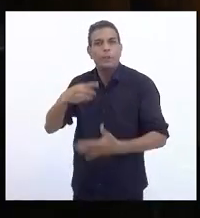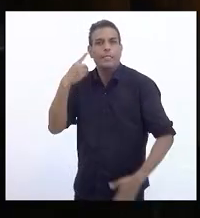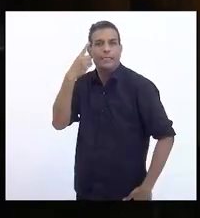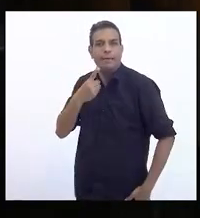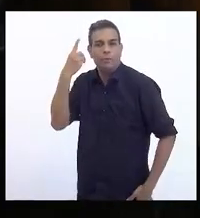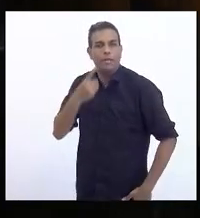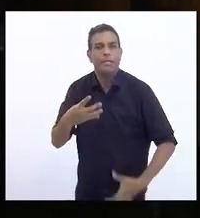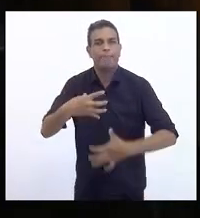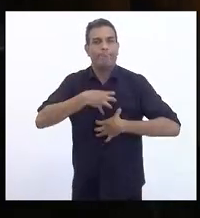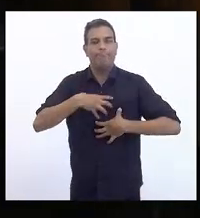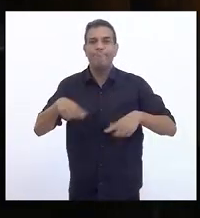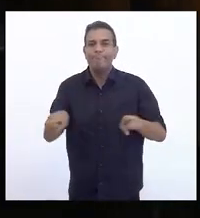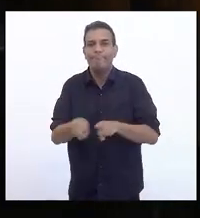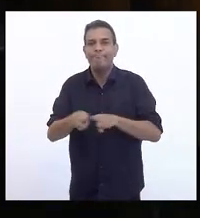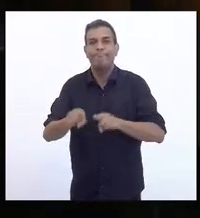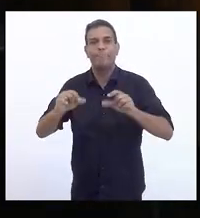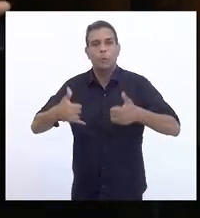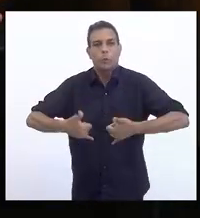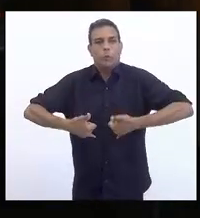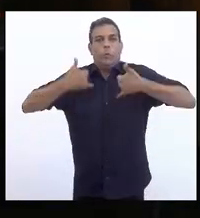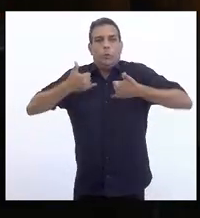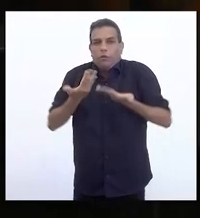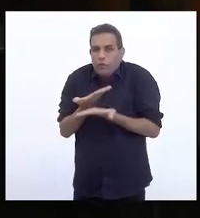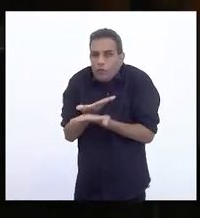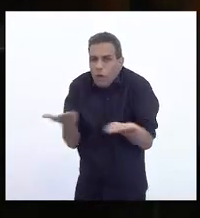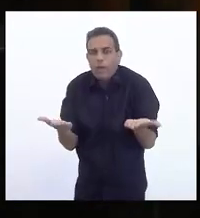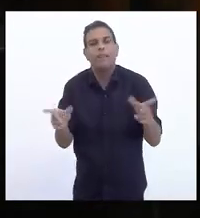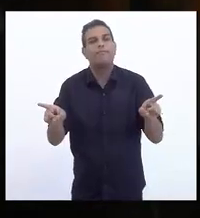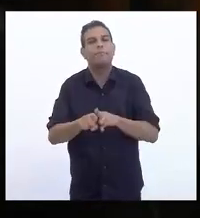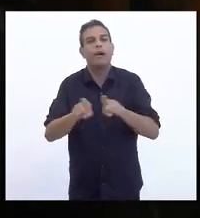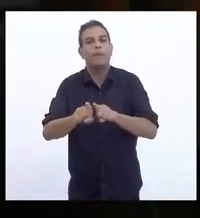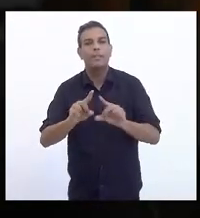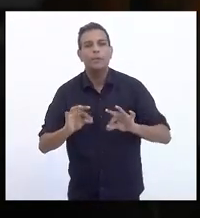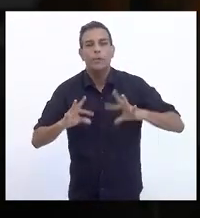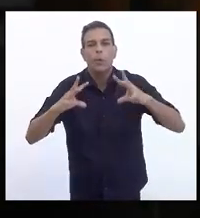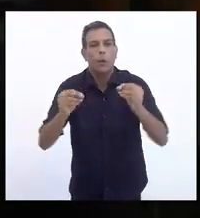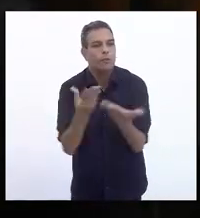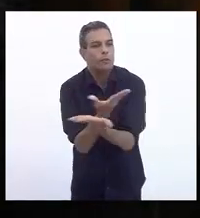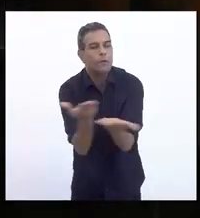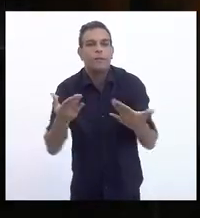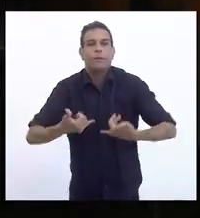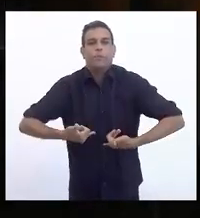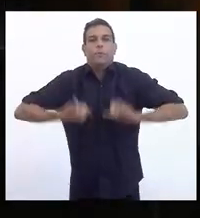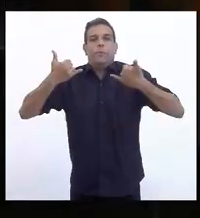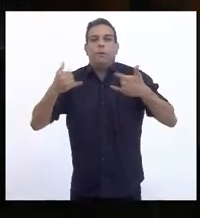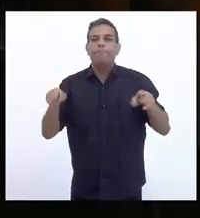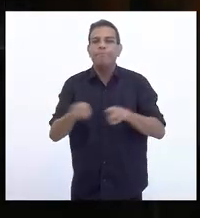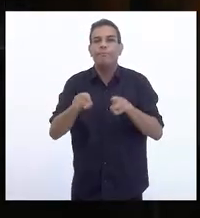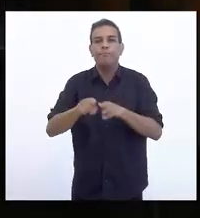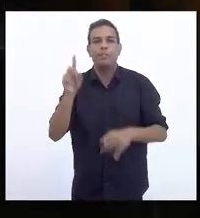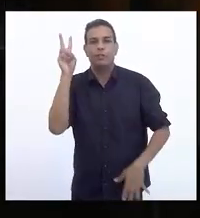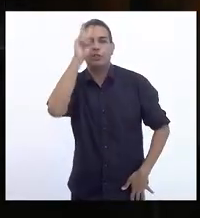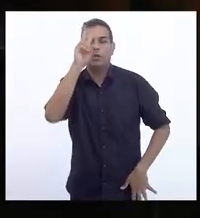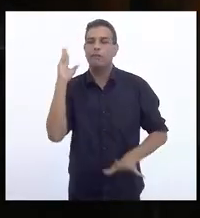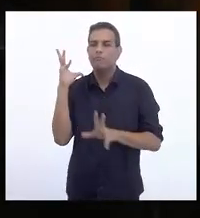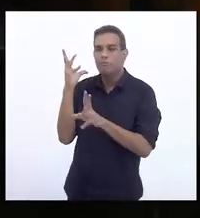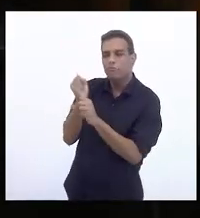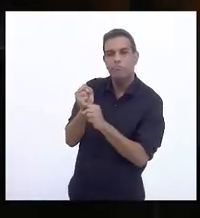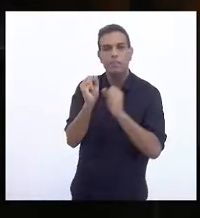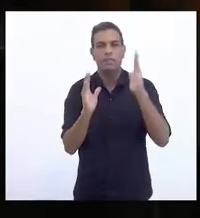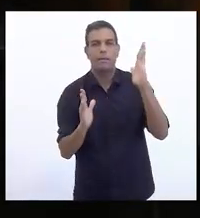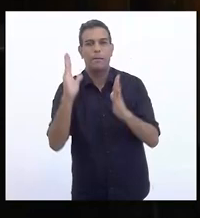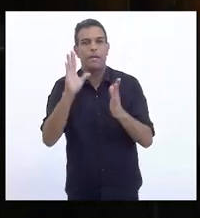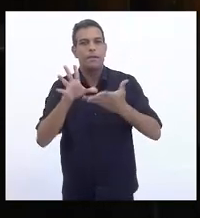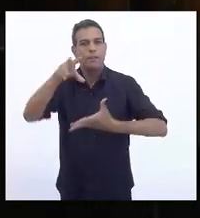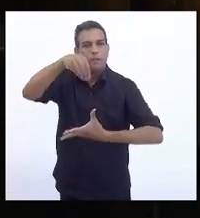cidadão, eu tenho muito orgulho de vocês. Eu tenho muito orgulho de vocês, porque o que vocês têm feito nesse período de